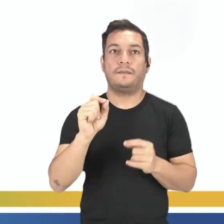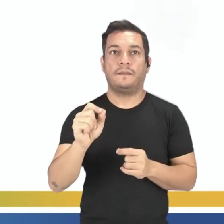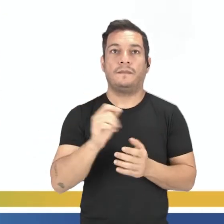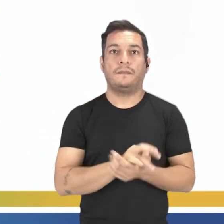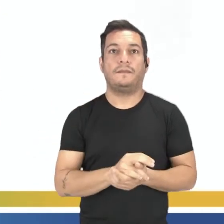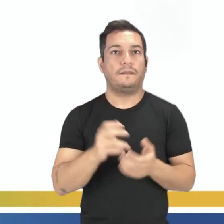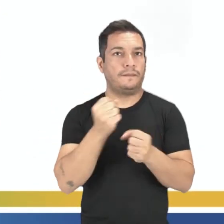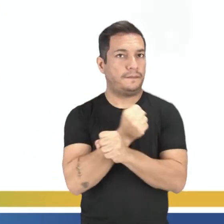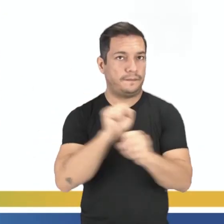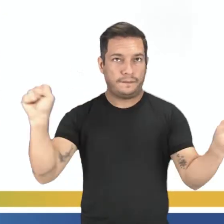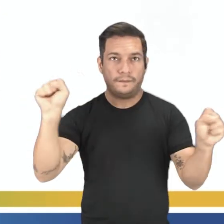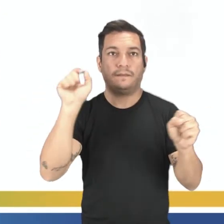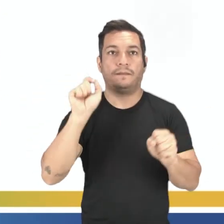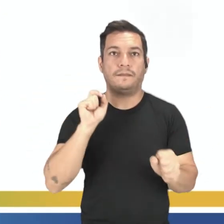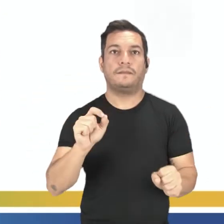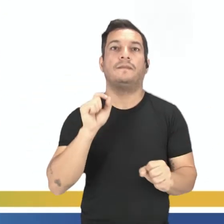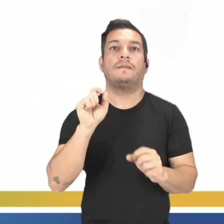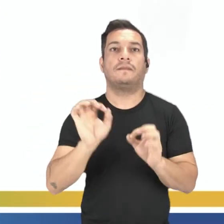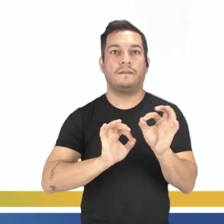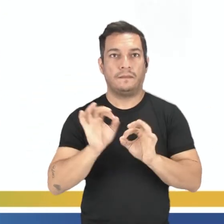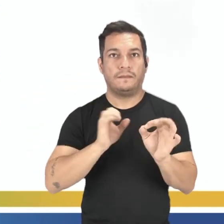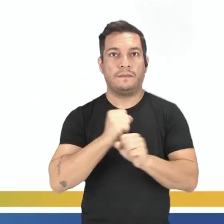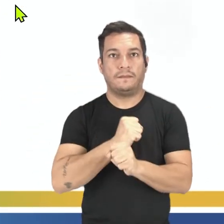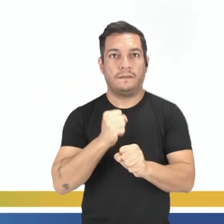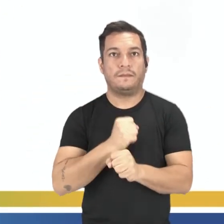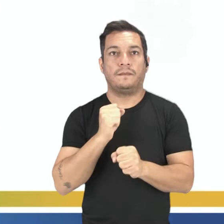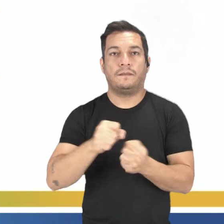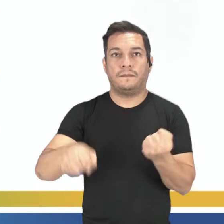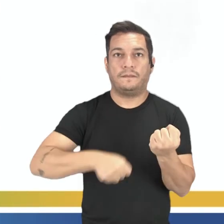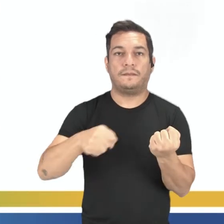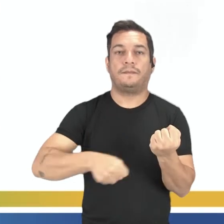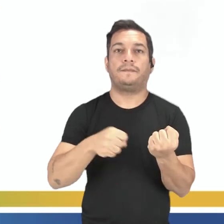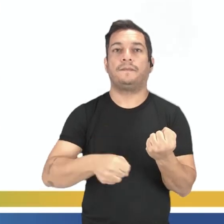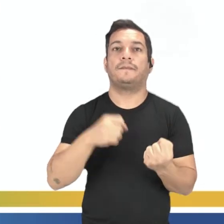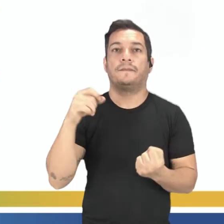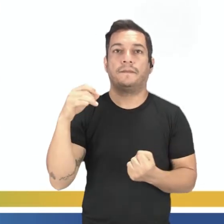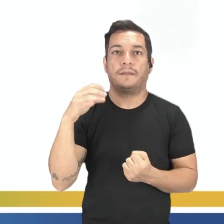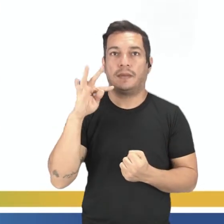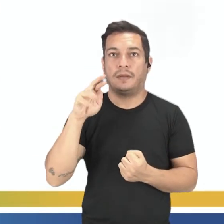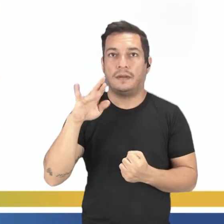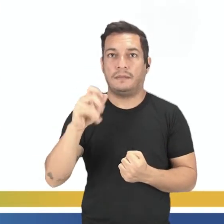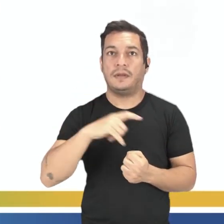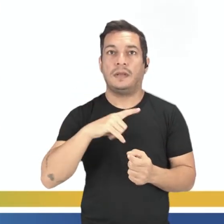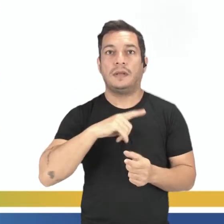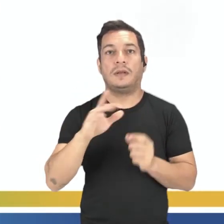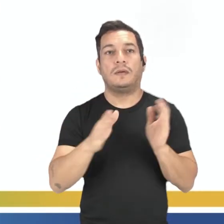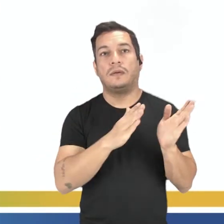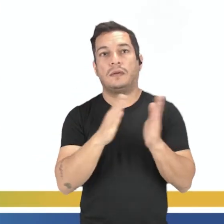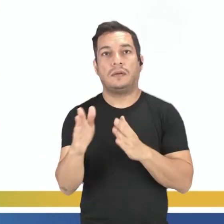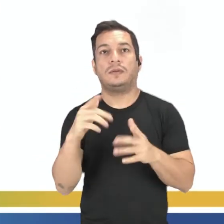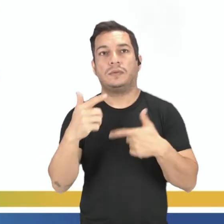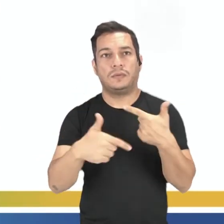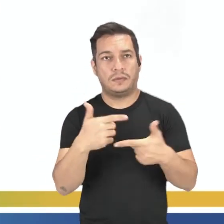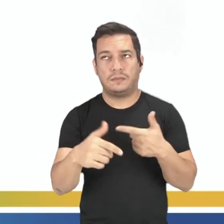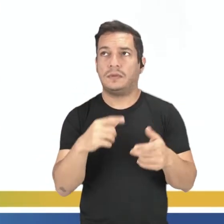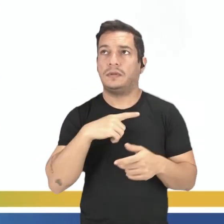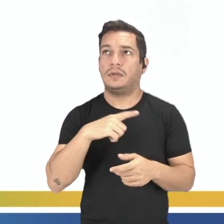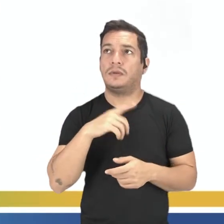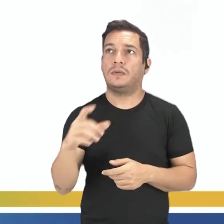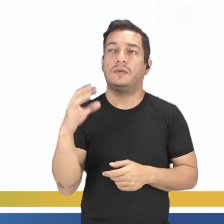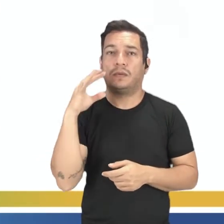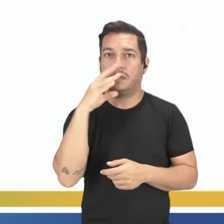é impossível construir uma máquina térmica que, operando em ciclo, transforme em trabalho todo o calor ela